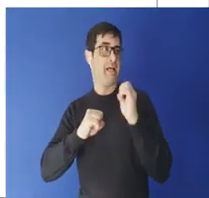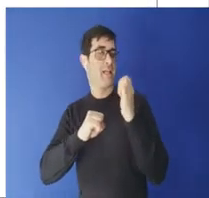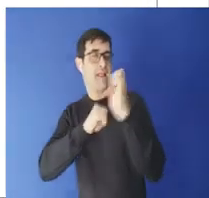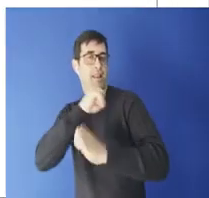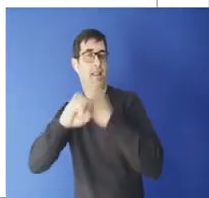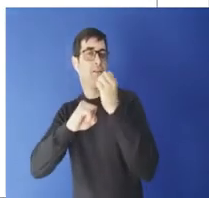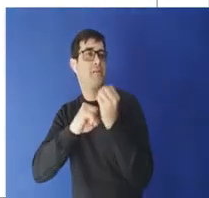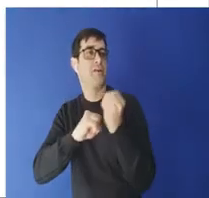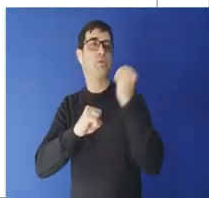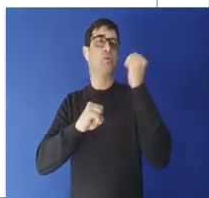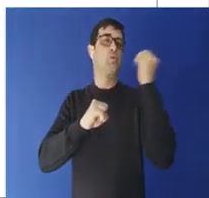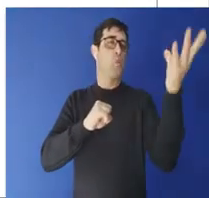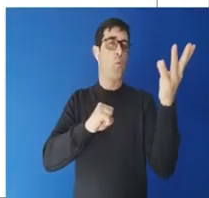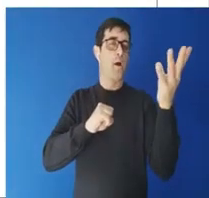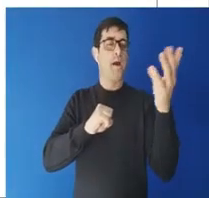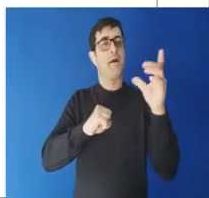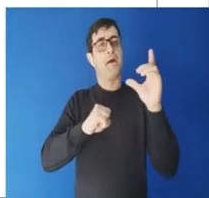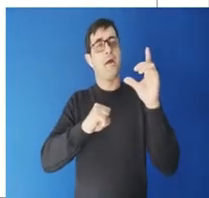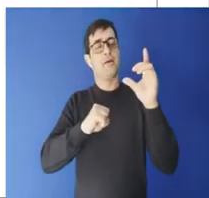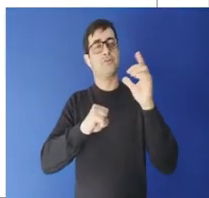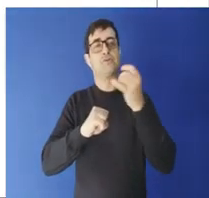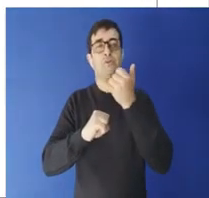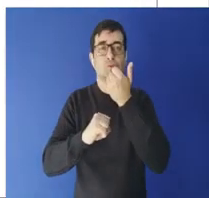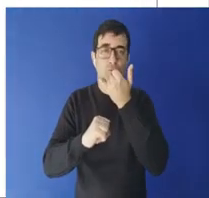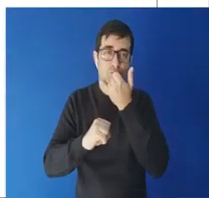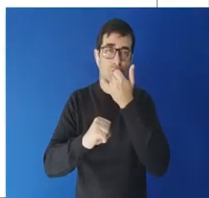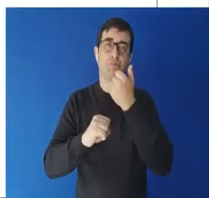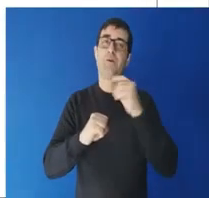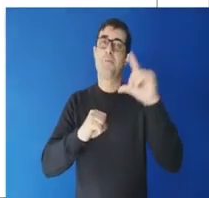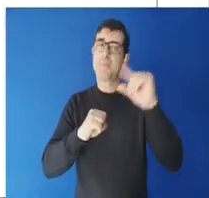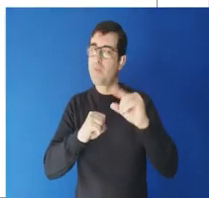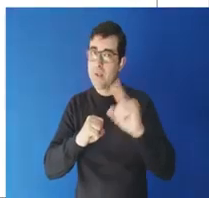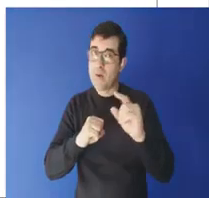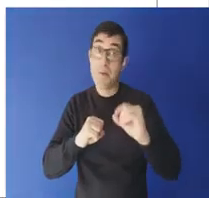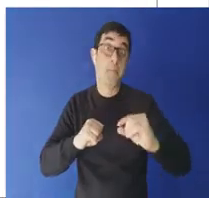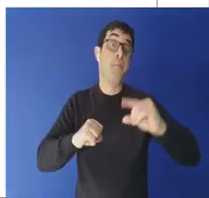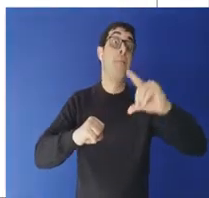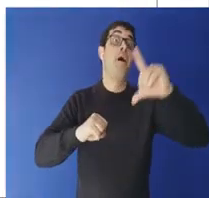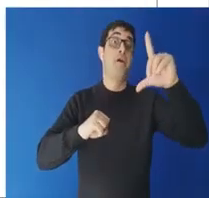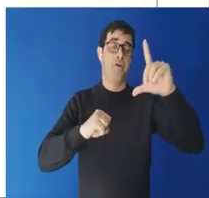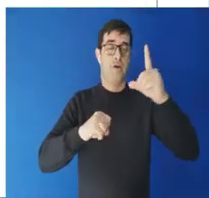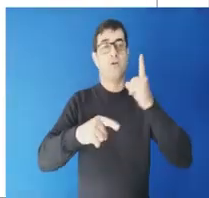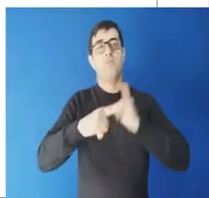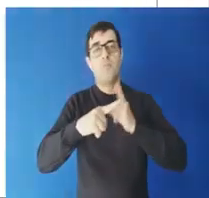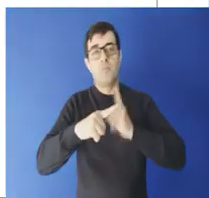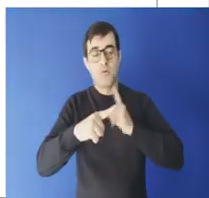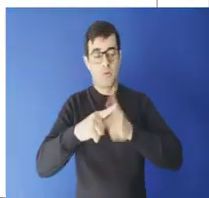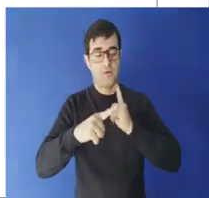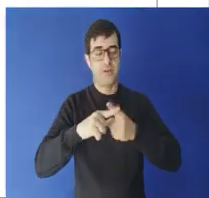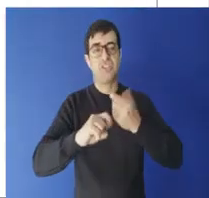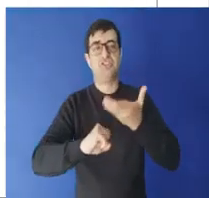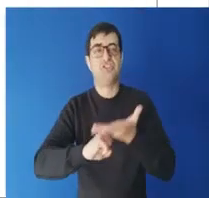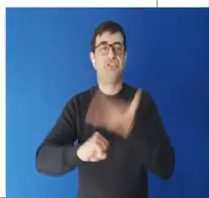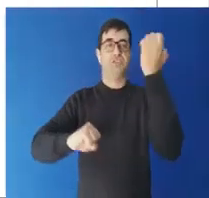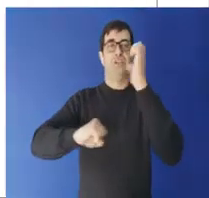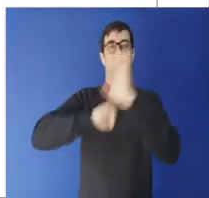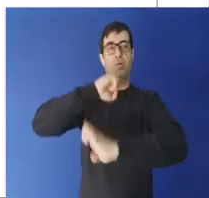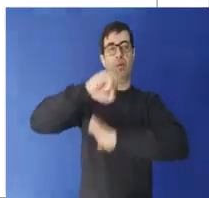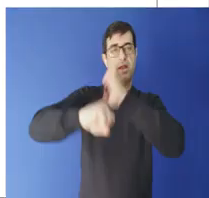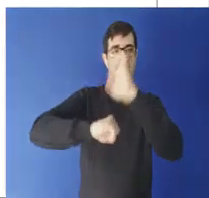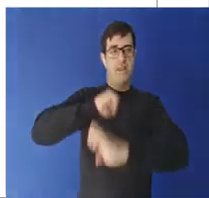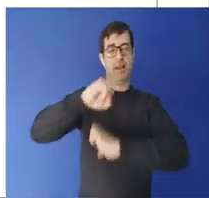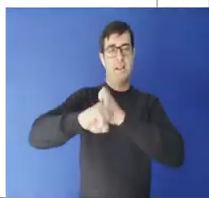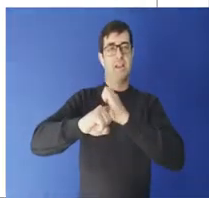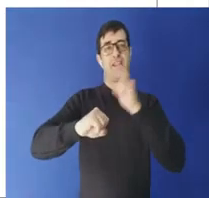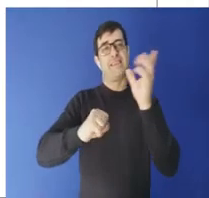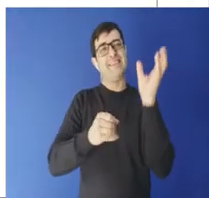vai doar esses elétrons, né? Vai ser menor? Não, vai ser maior. Então, para retirar esses elétrons, vai ser mais difícil, porque são de